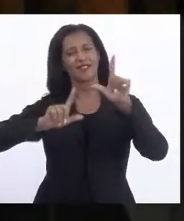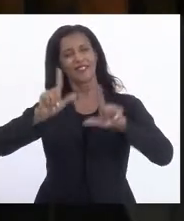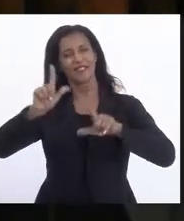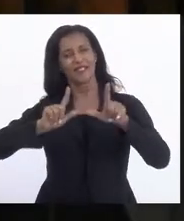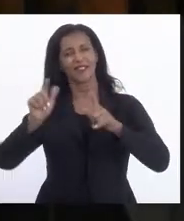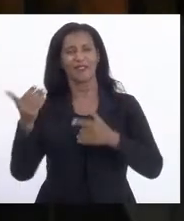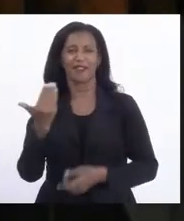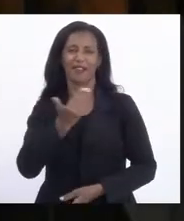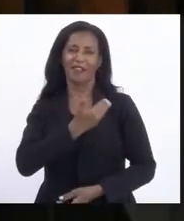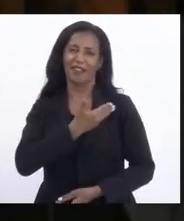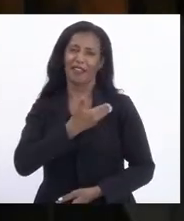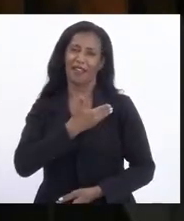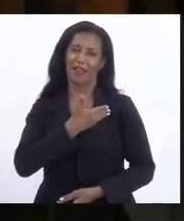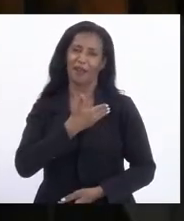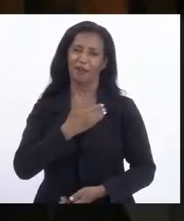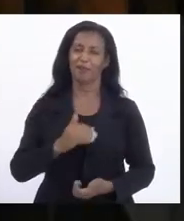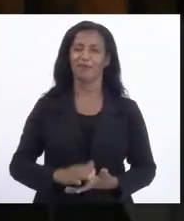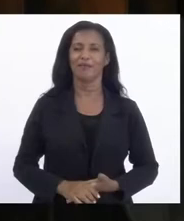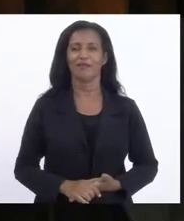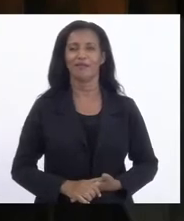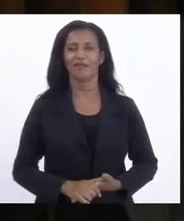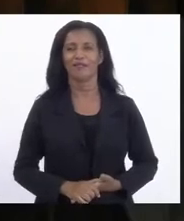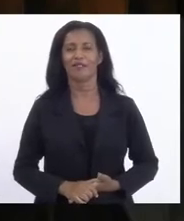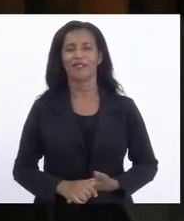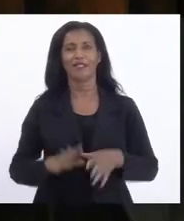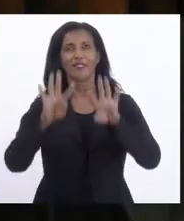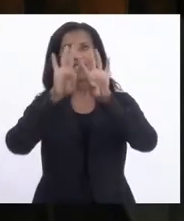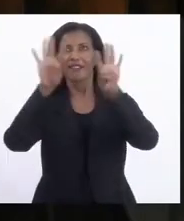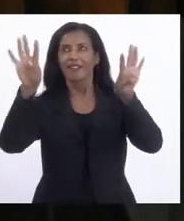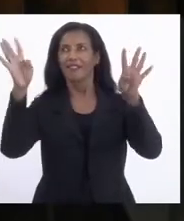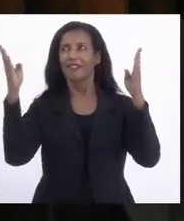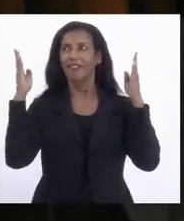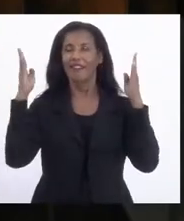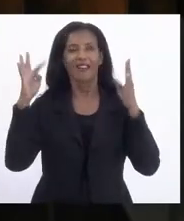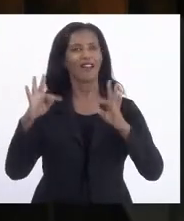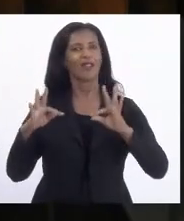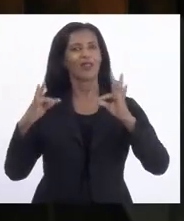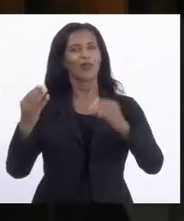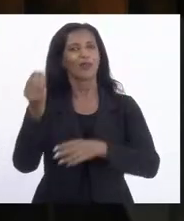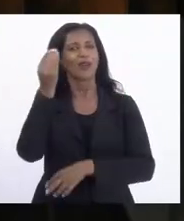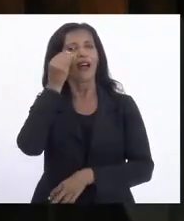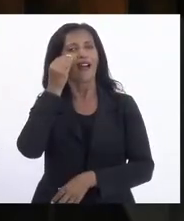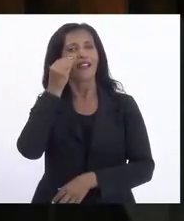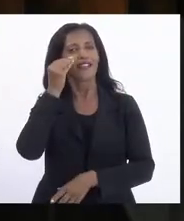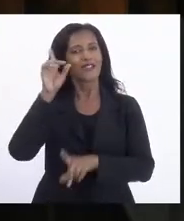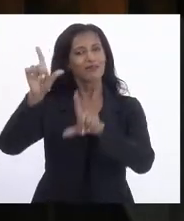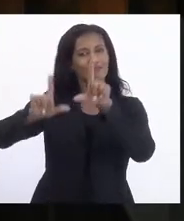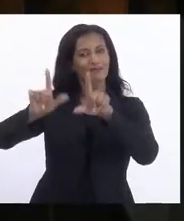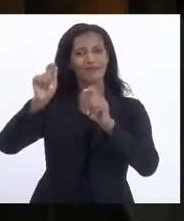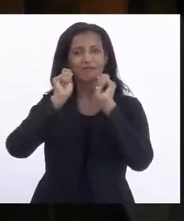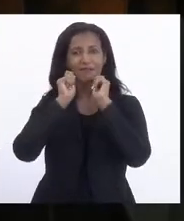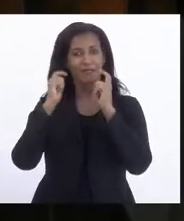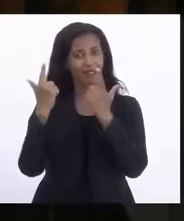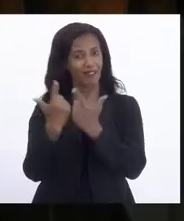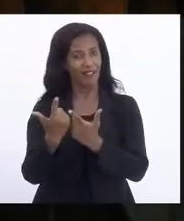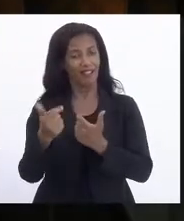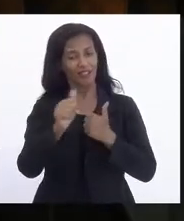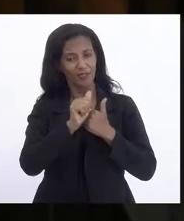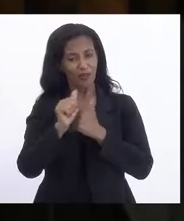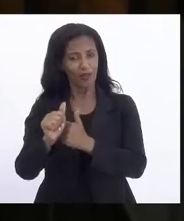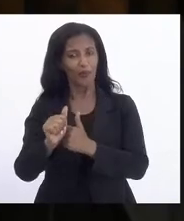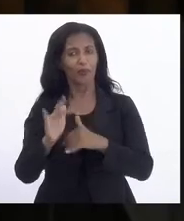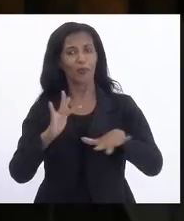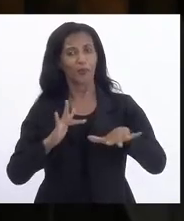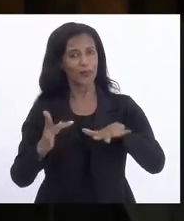e companheiras que ocupam as dependências da galeria, aqueles que nos assistem pela TV Alerj e aqueles que nos acompanham